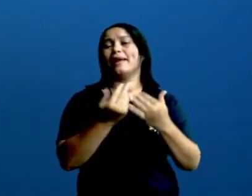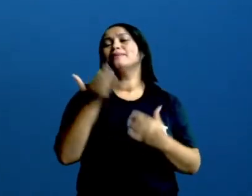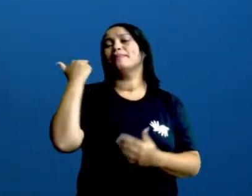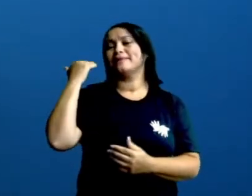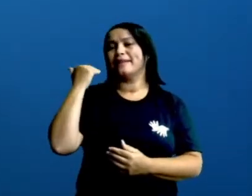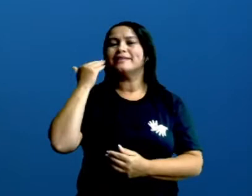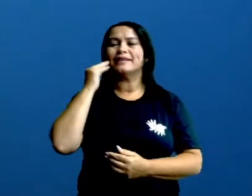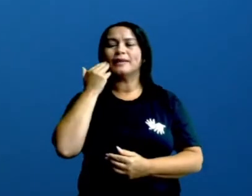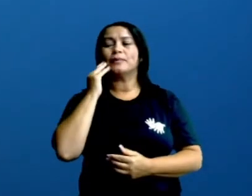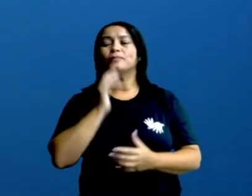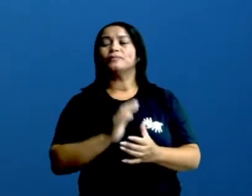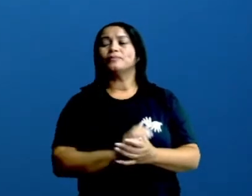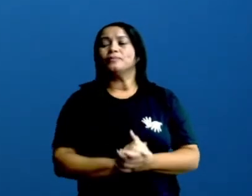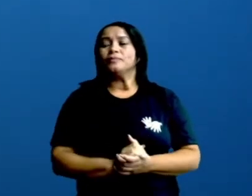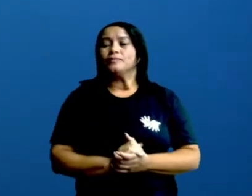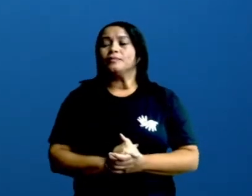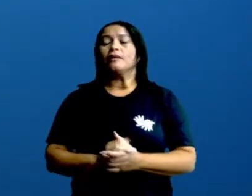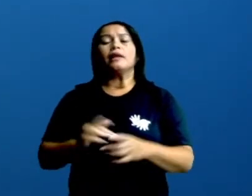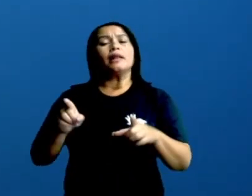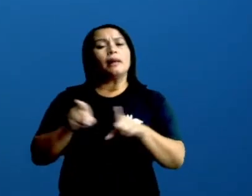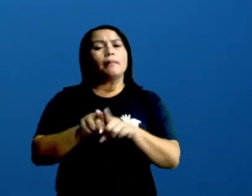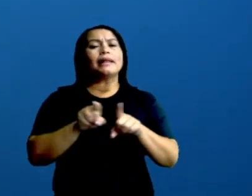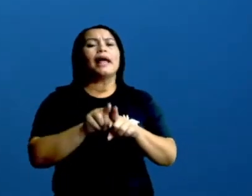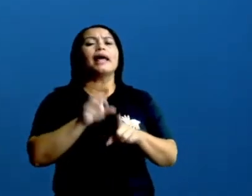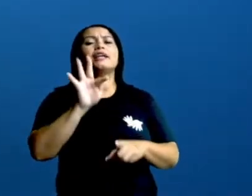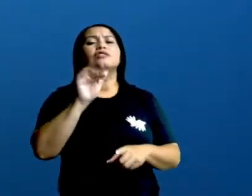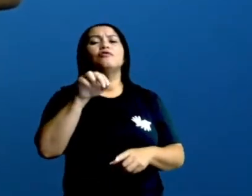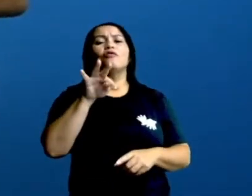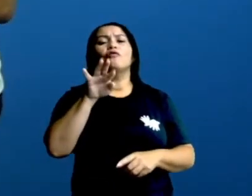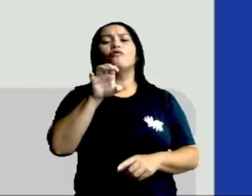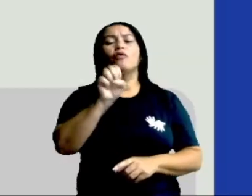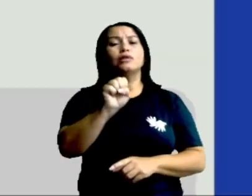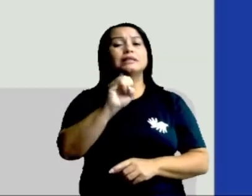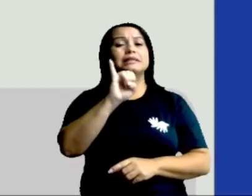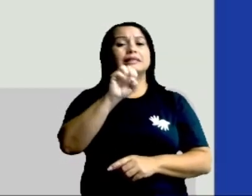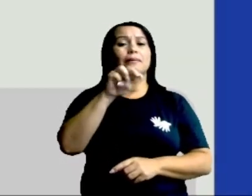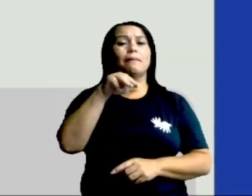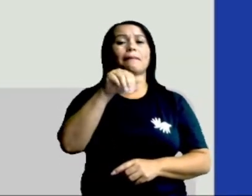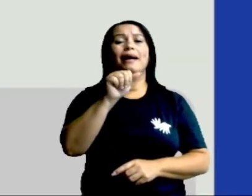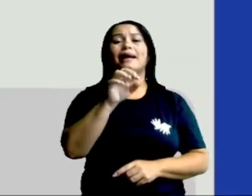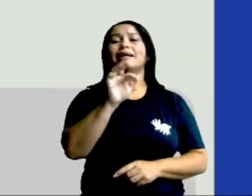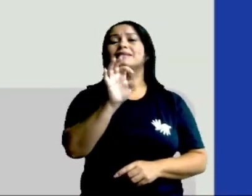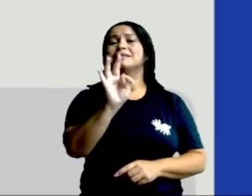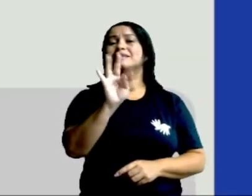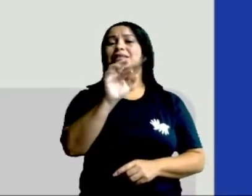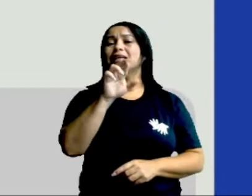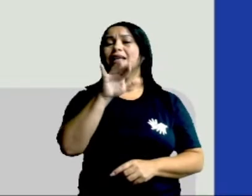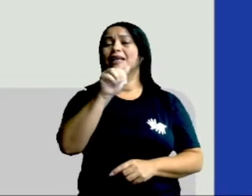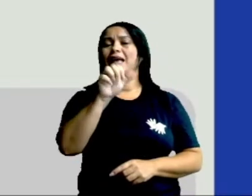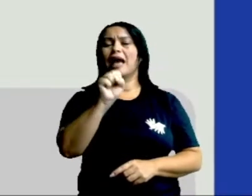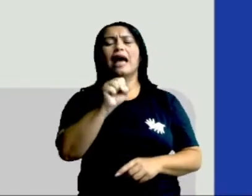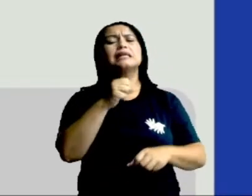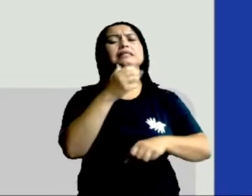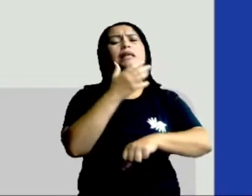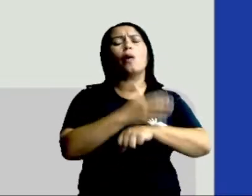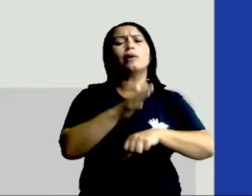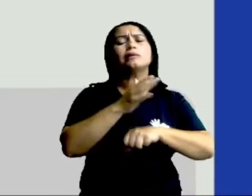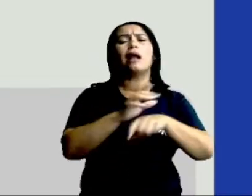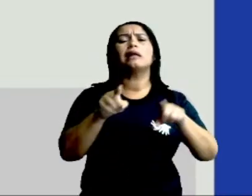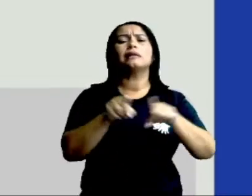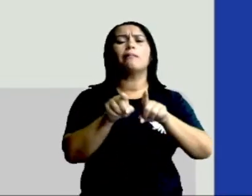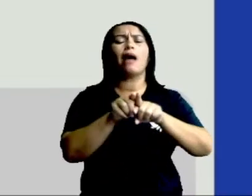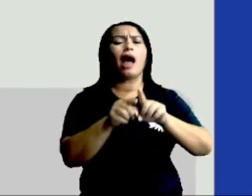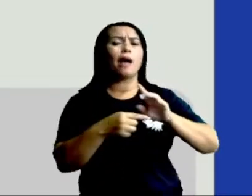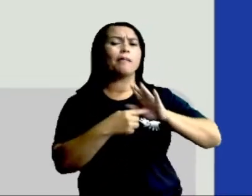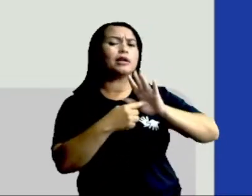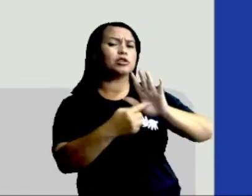bem, pessoal? E as fontes imateriais são as práticas, as